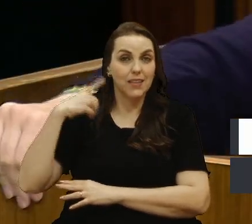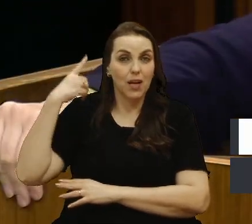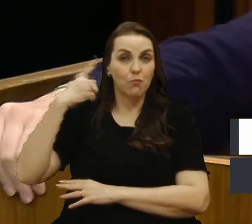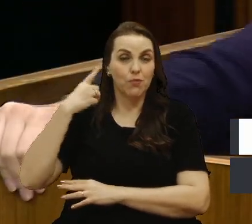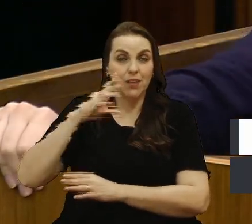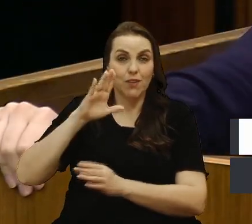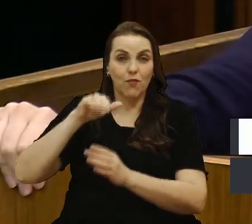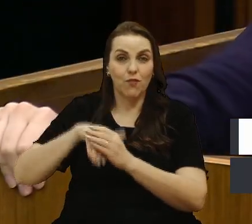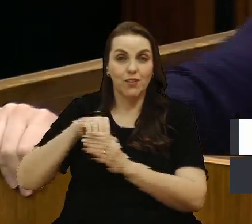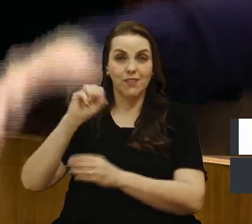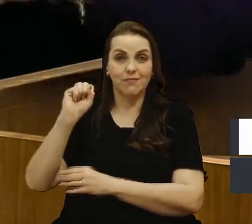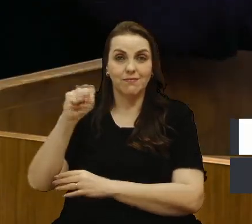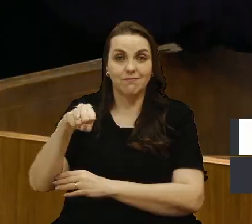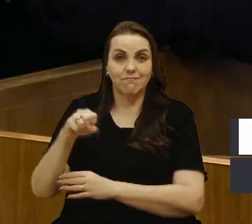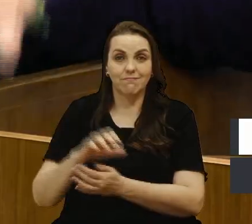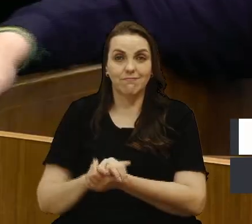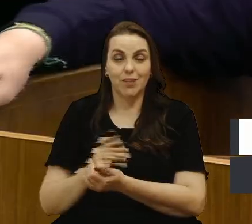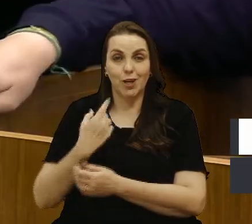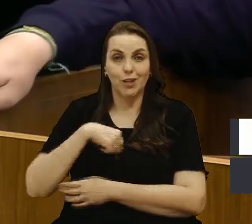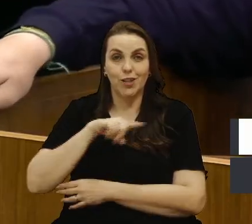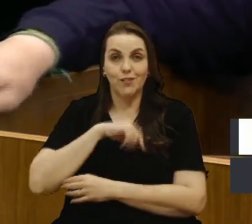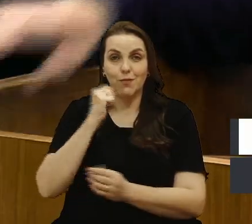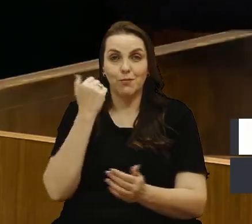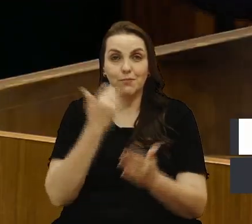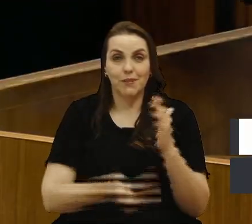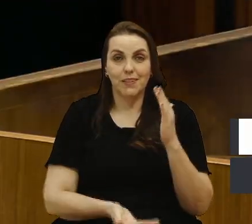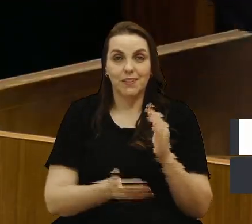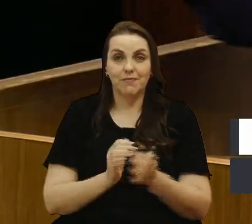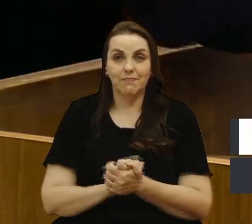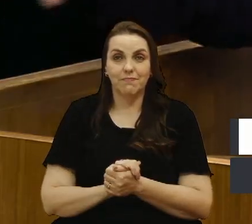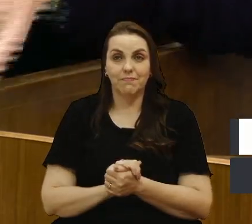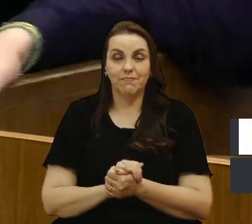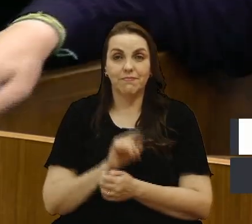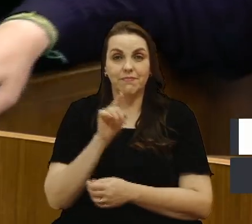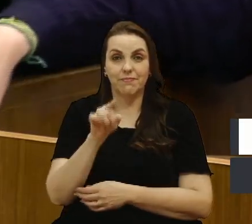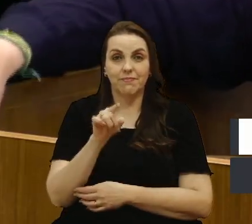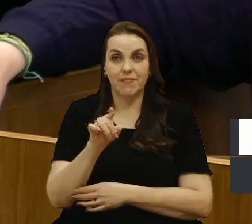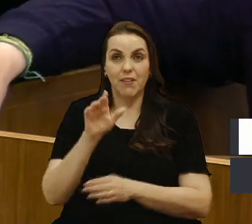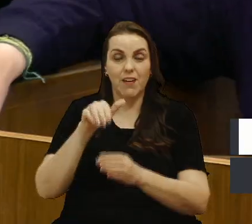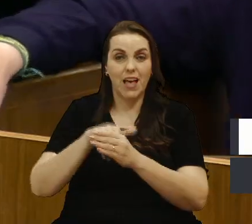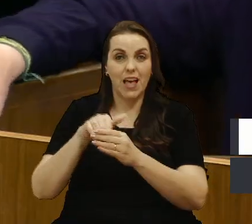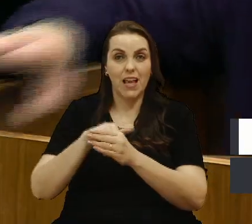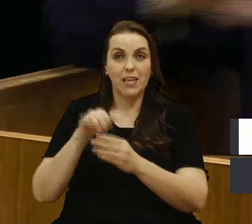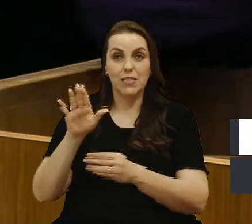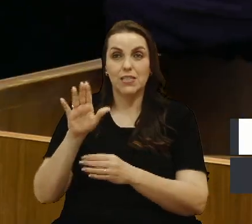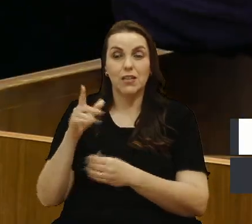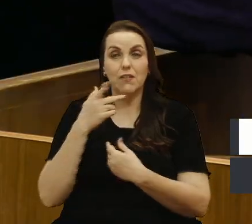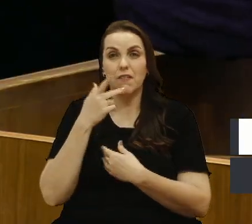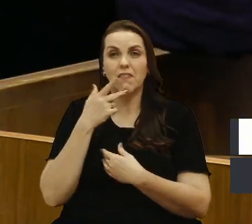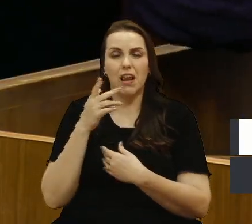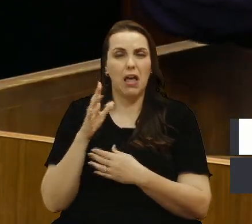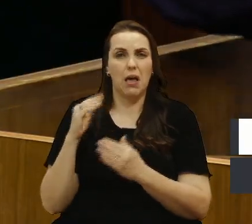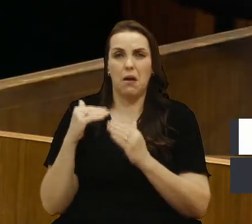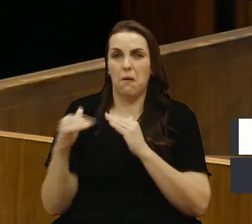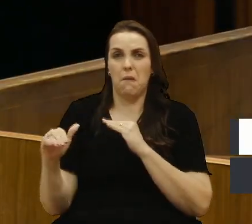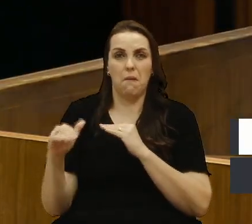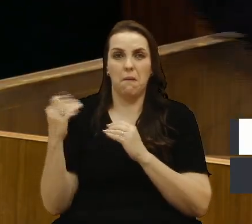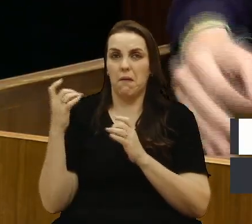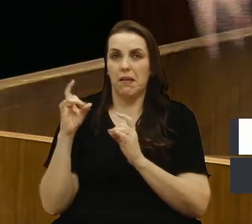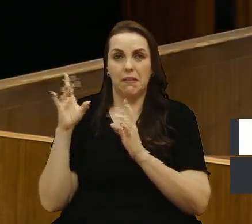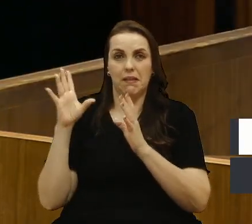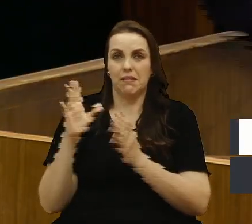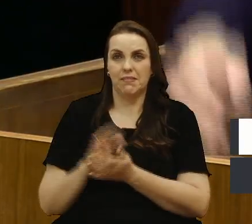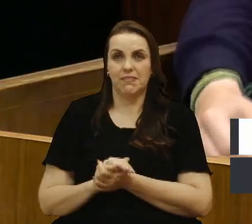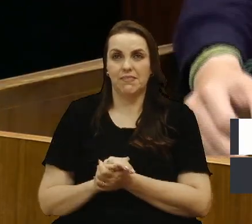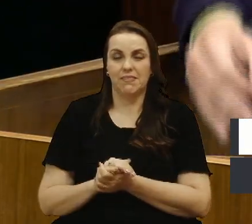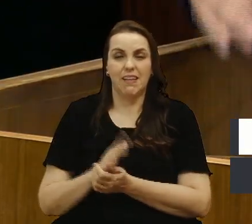votar a favor. Nós vamos perder. Aí os caras vão lá na eleição e vão dizer que são contra a privatização. Não, é ser